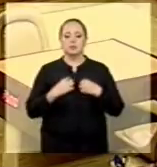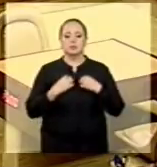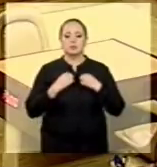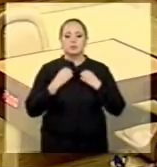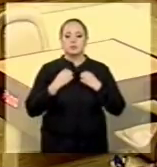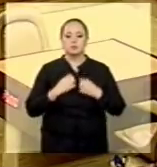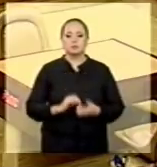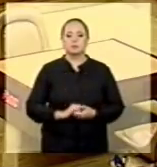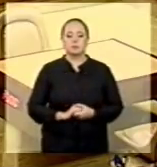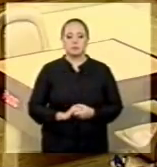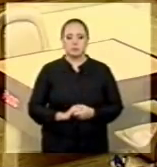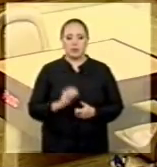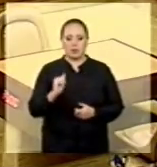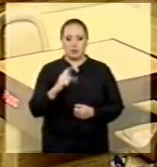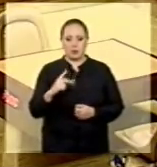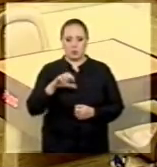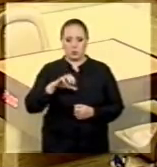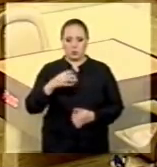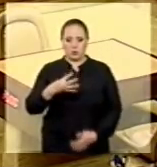Ação penal 427.